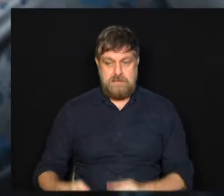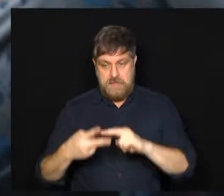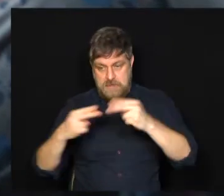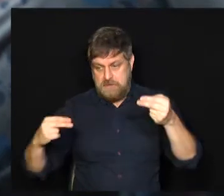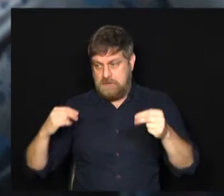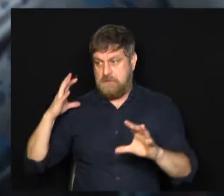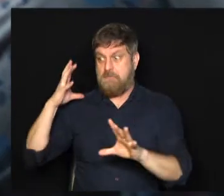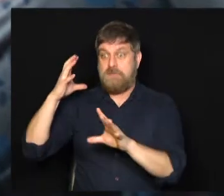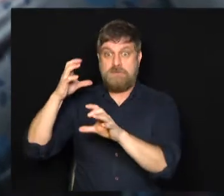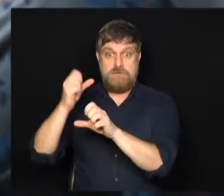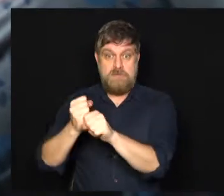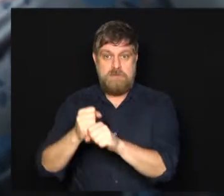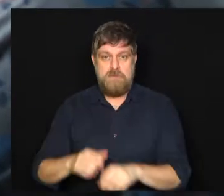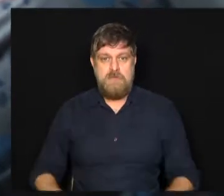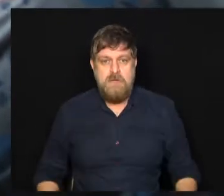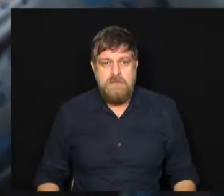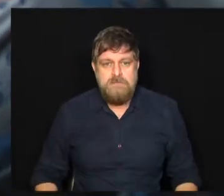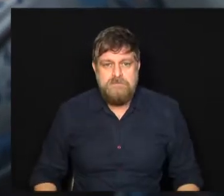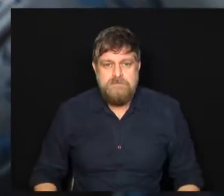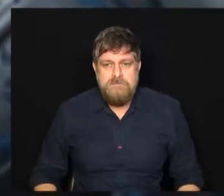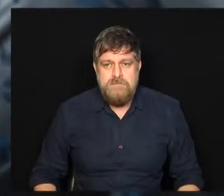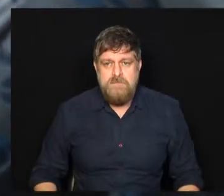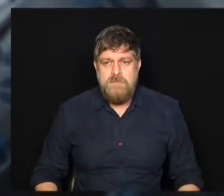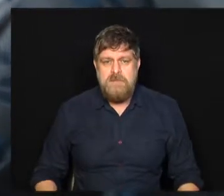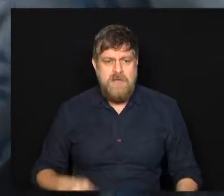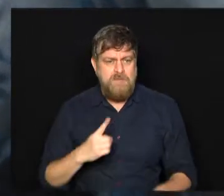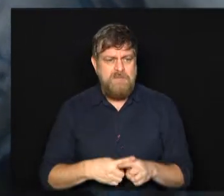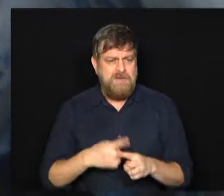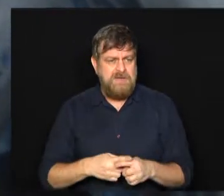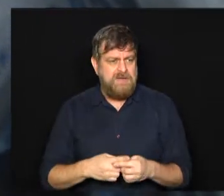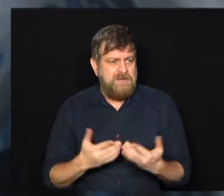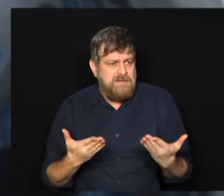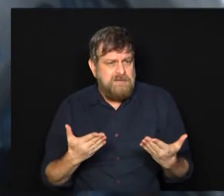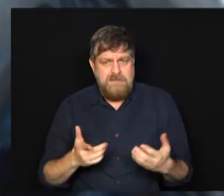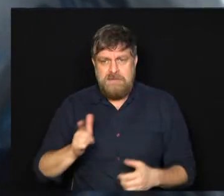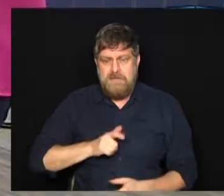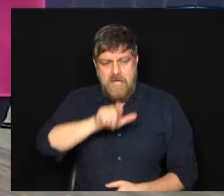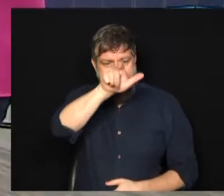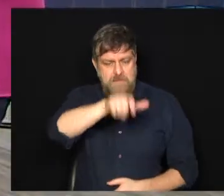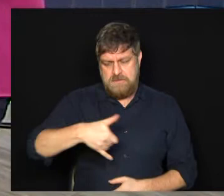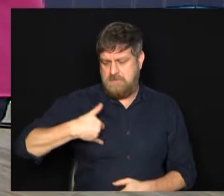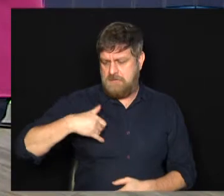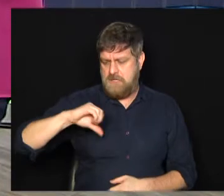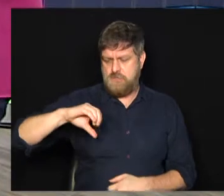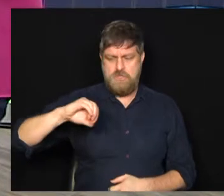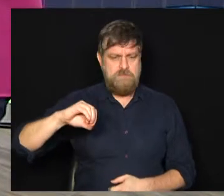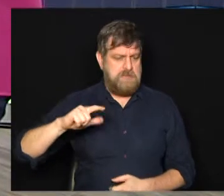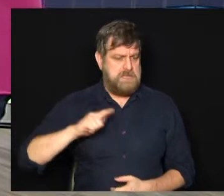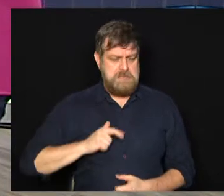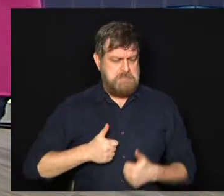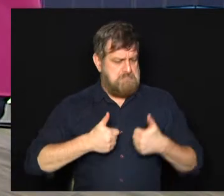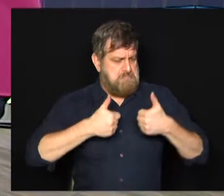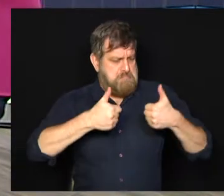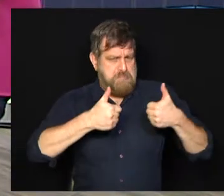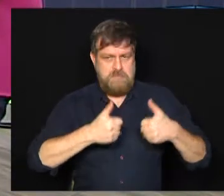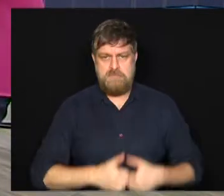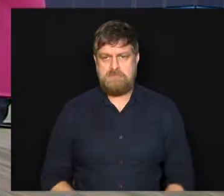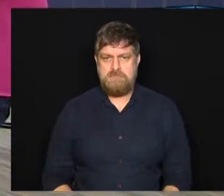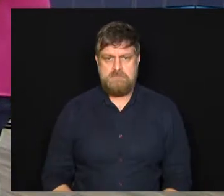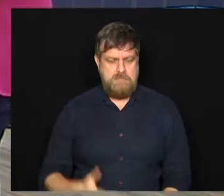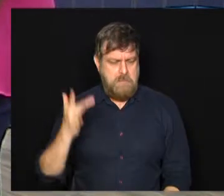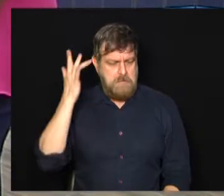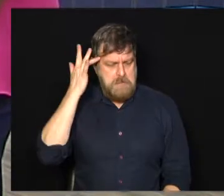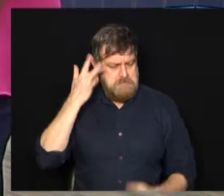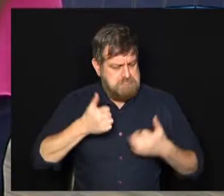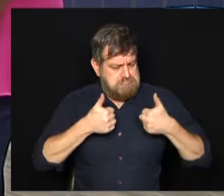levam a esse acúmulo. É porque nem Vale todo salientar paciente vai que, ter Alzheimer, né, doutor? Ele pode chegar aos 90 anos ou até mais, bem lúcido, né?